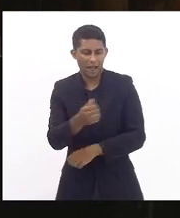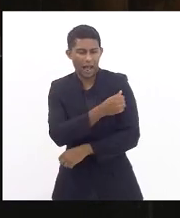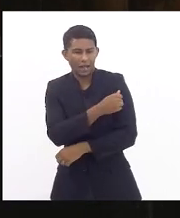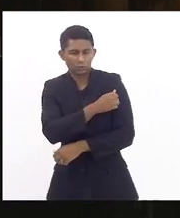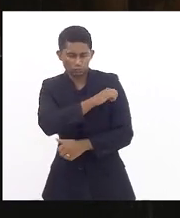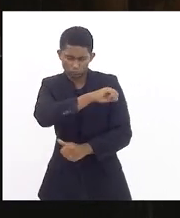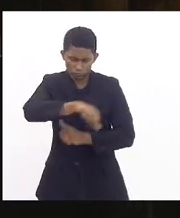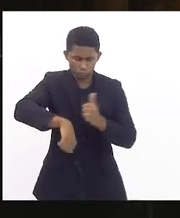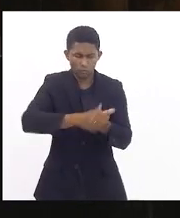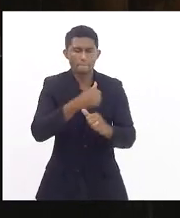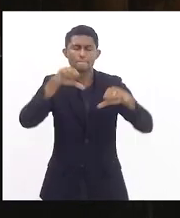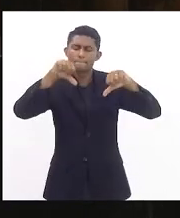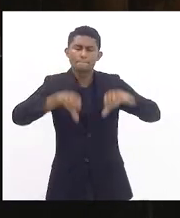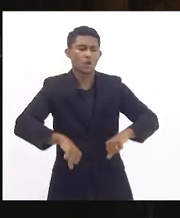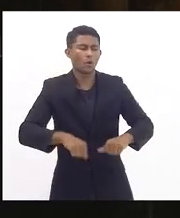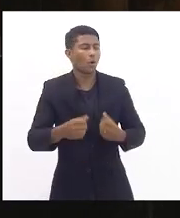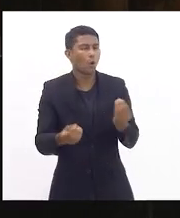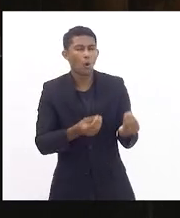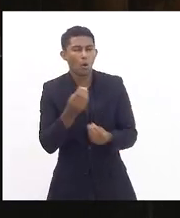encenado